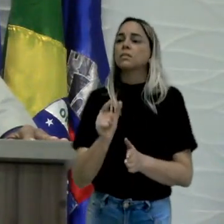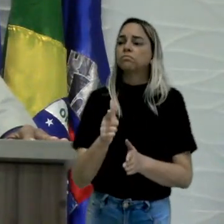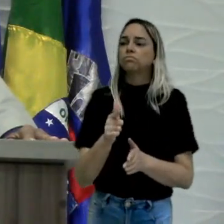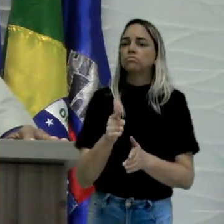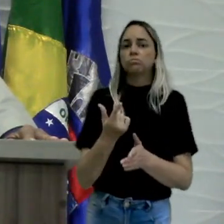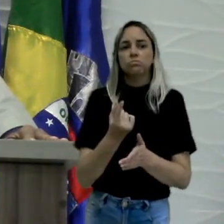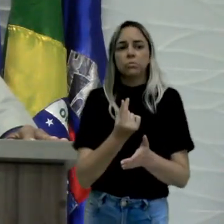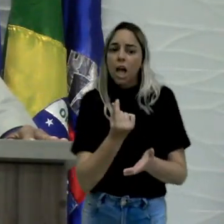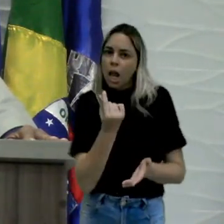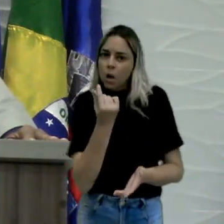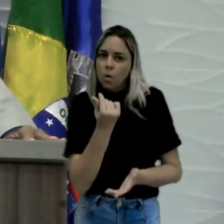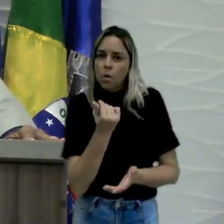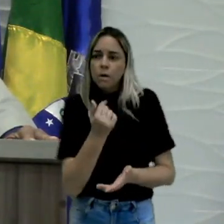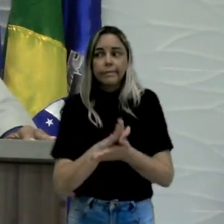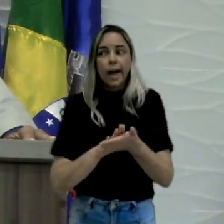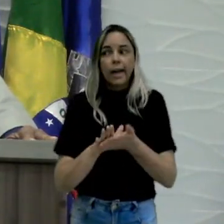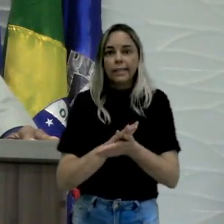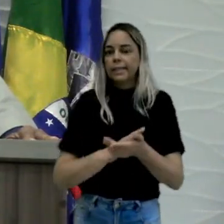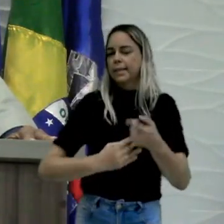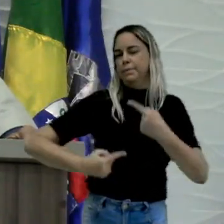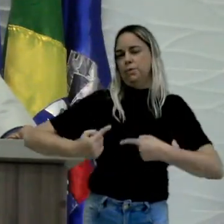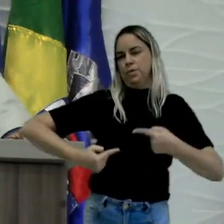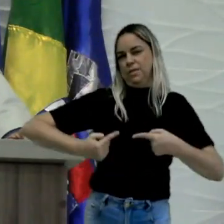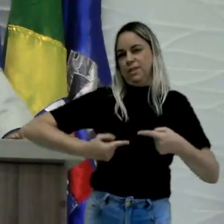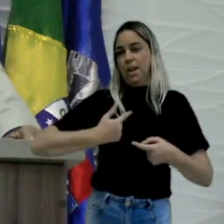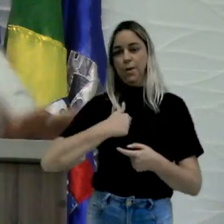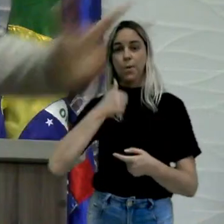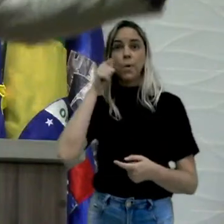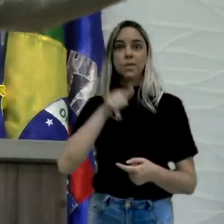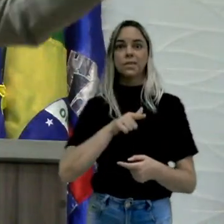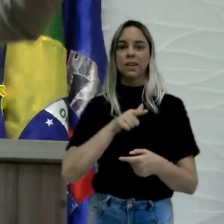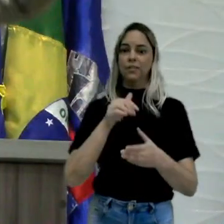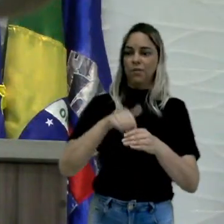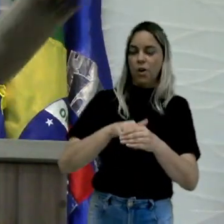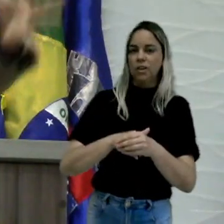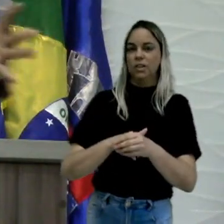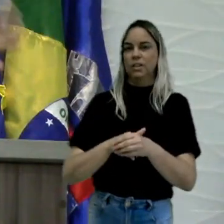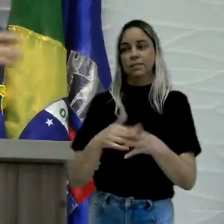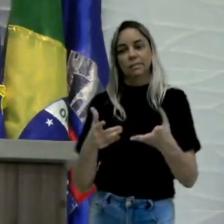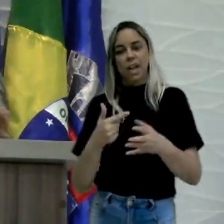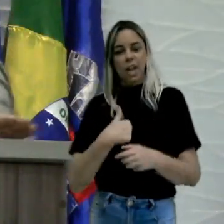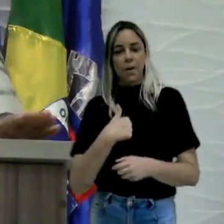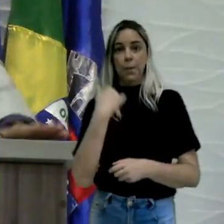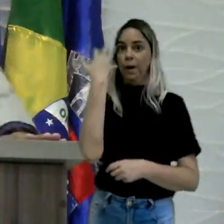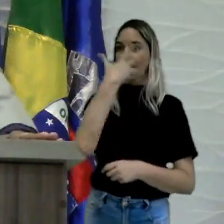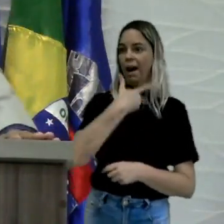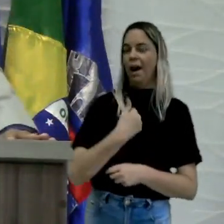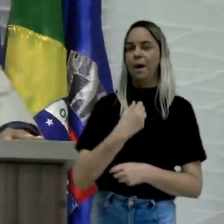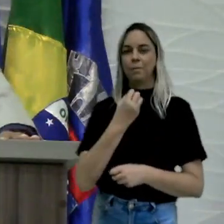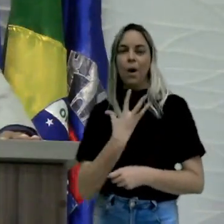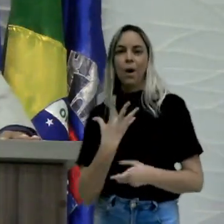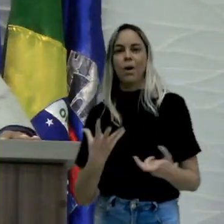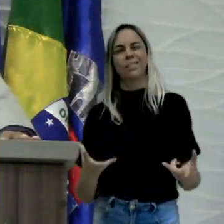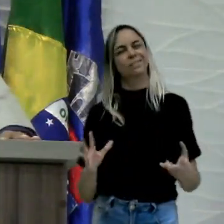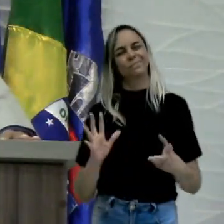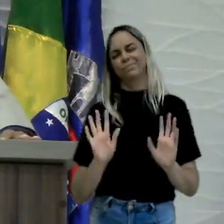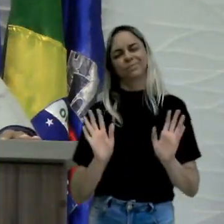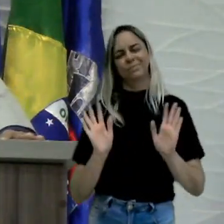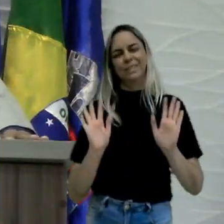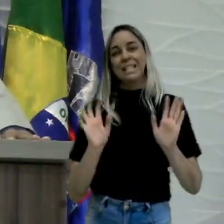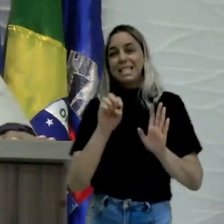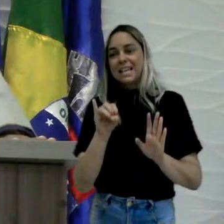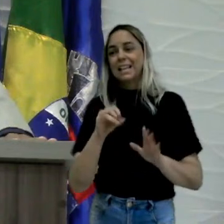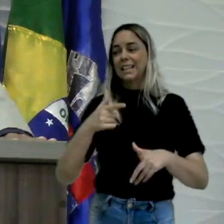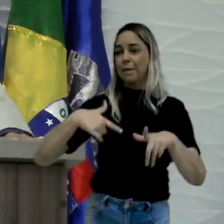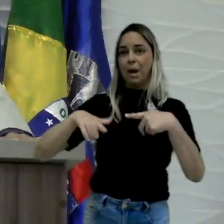fala. Eu não gastei nada em política. Vou me eleger com minha boniteza. Porque eu sou bonito, sou bom e vou me eleger. Gente, se a gente não trabalhar, não